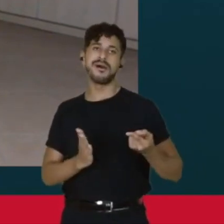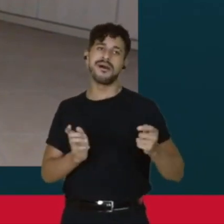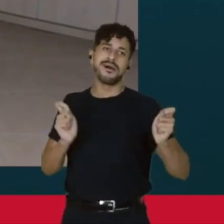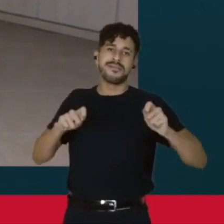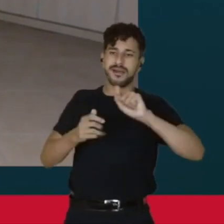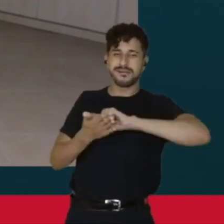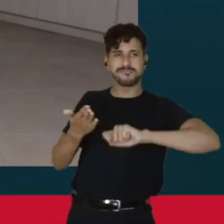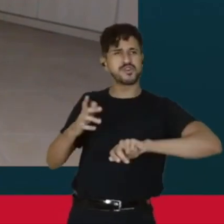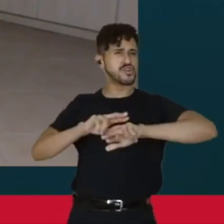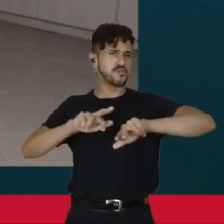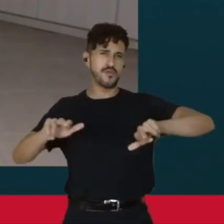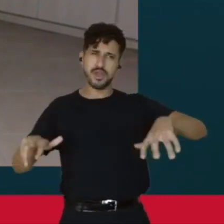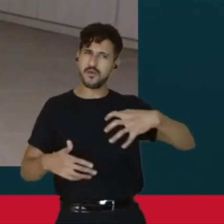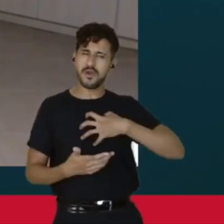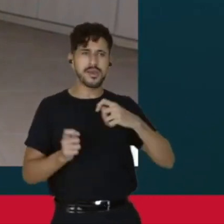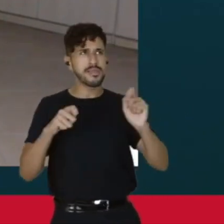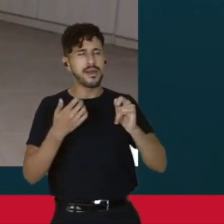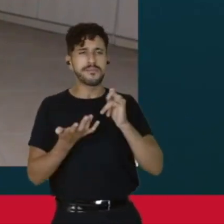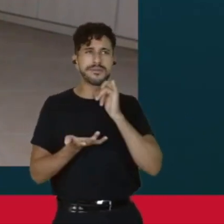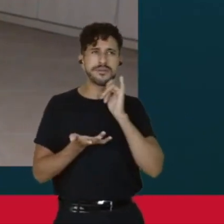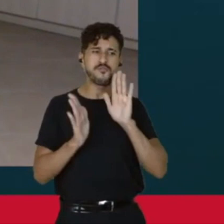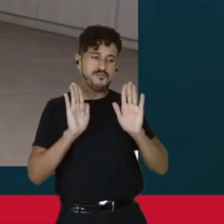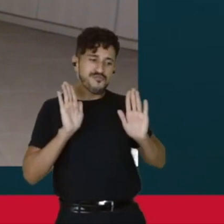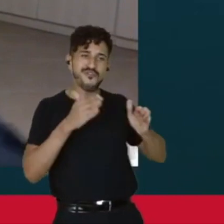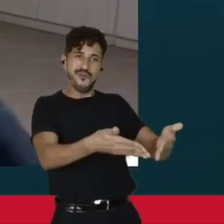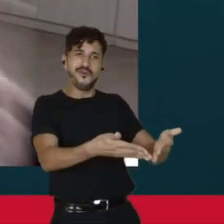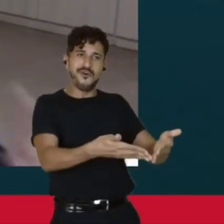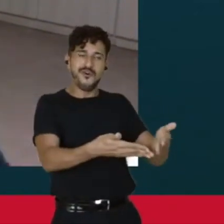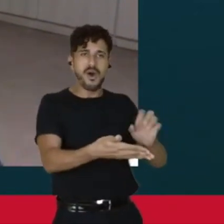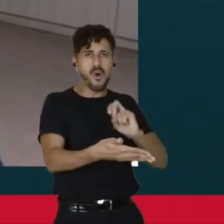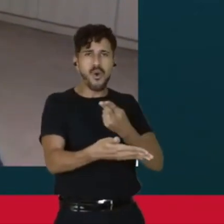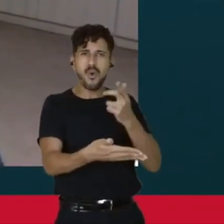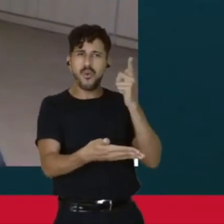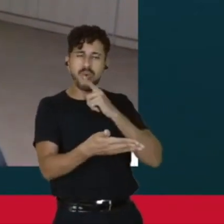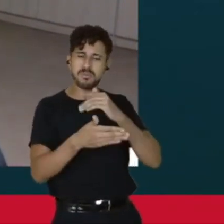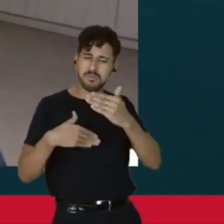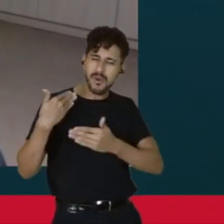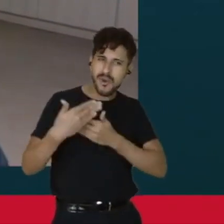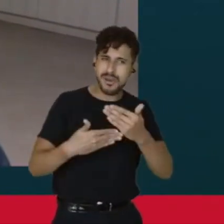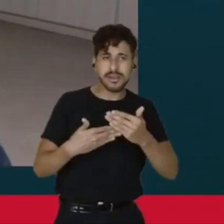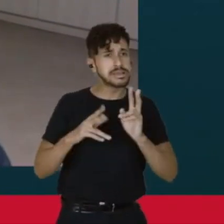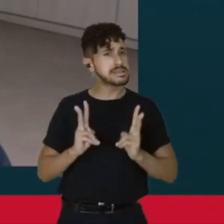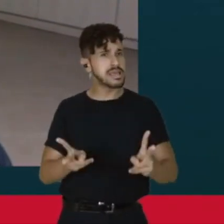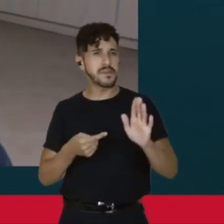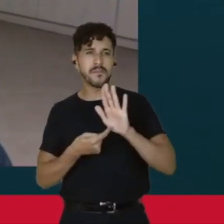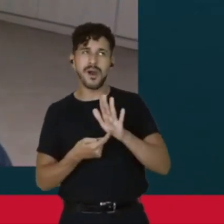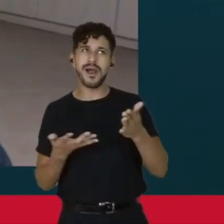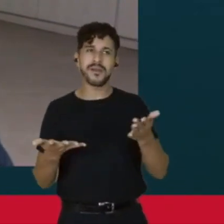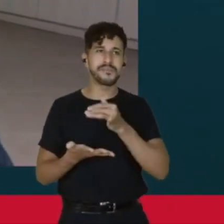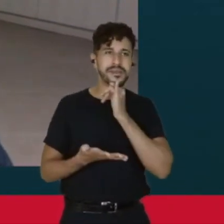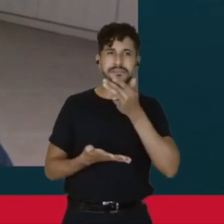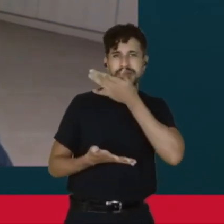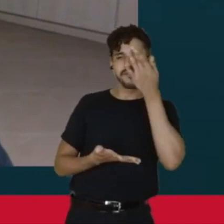de diferentes formas, poderia ter dado ênfase, ou ter sido construído. Acho que sempre vai aparecer aqueles agora que